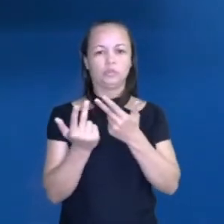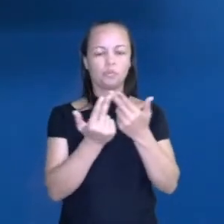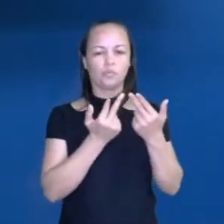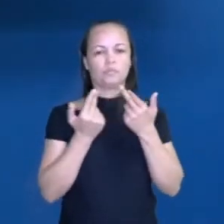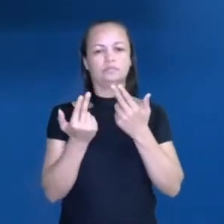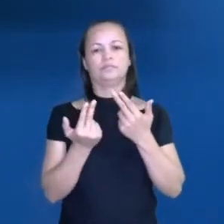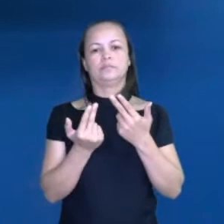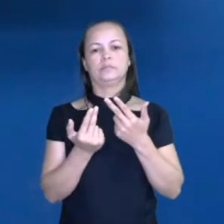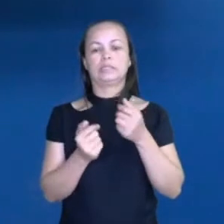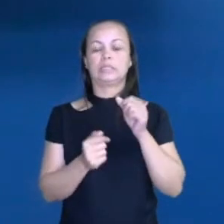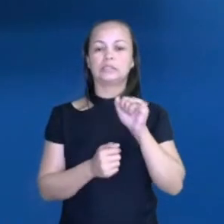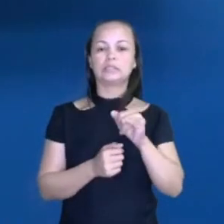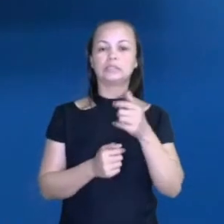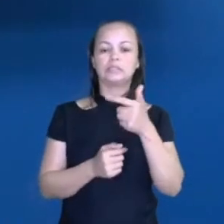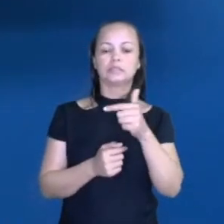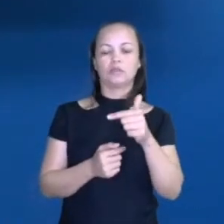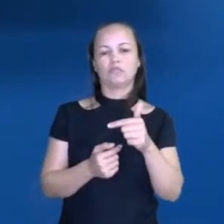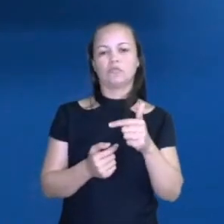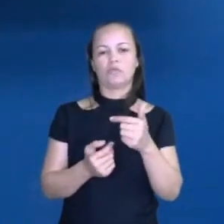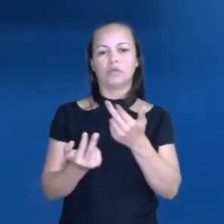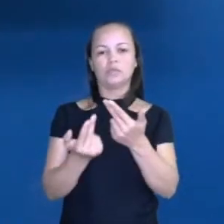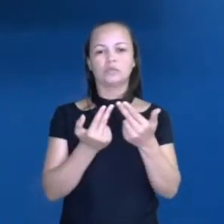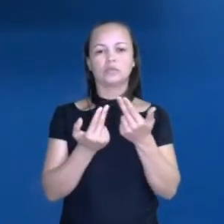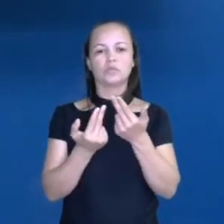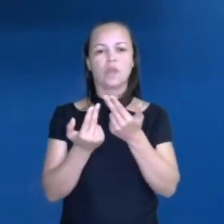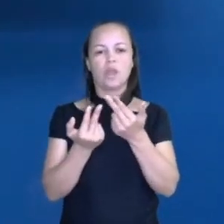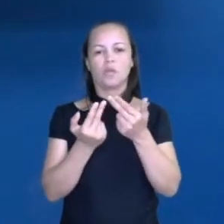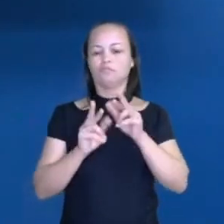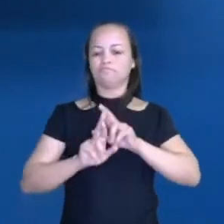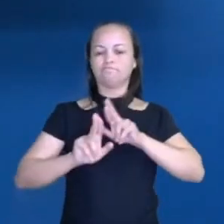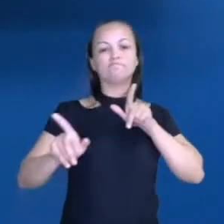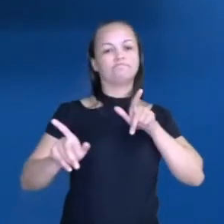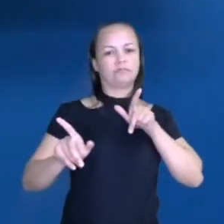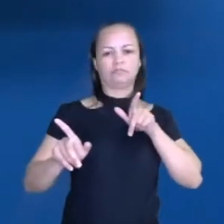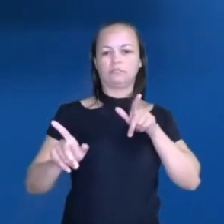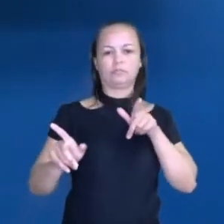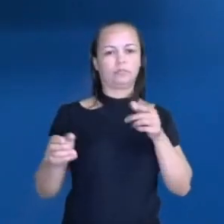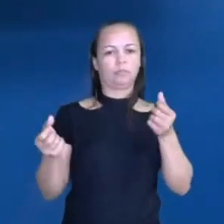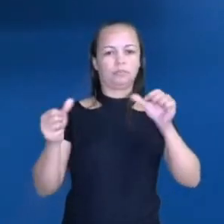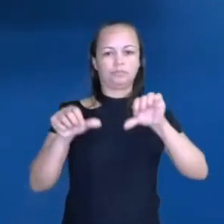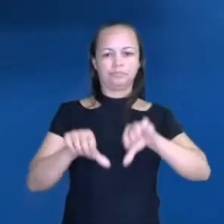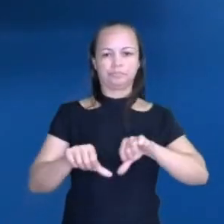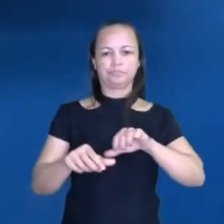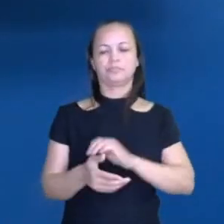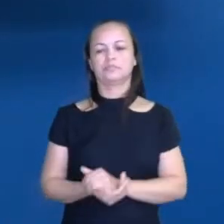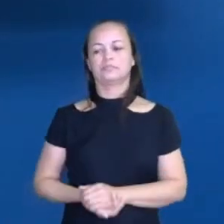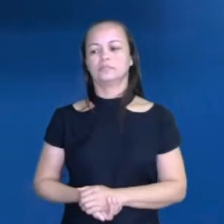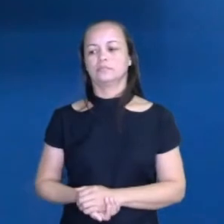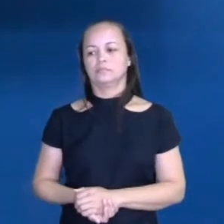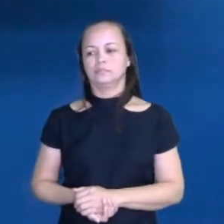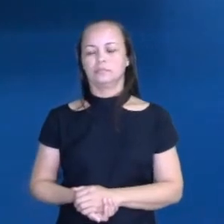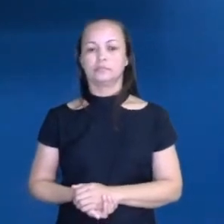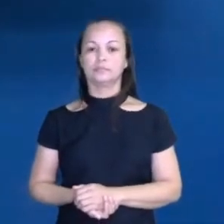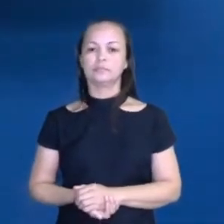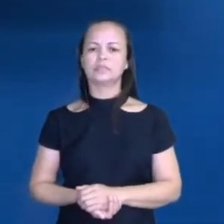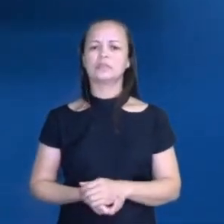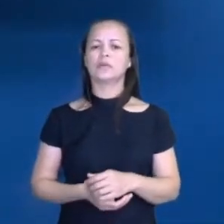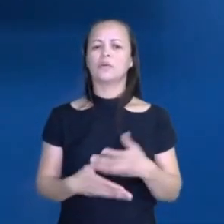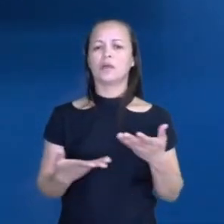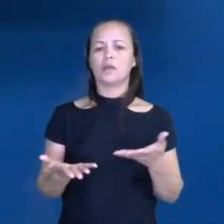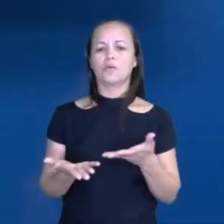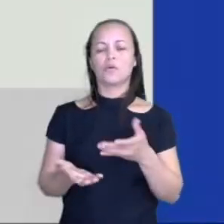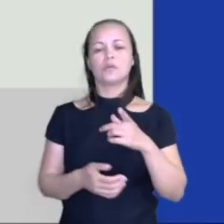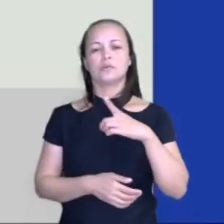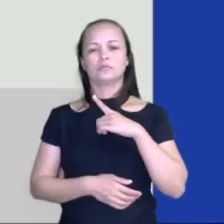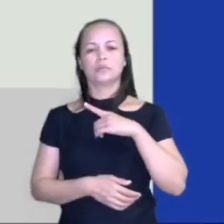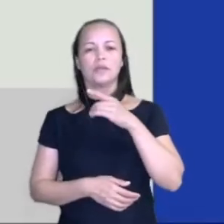não tem como funcionar o diferente não funciona tá bom bom então aqui eu tenho